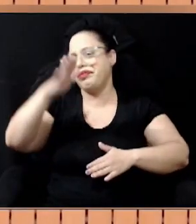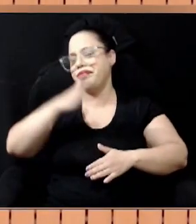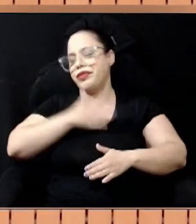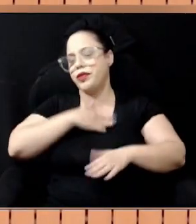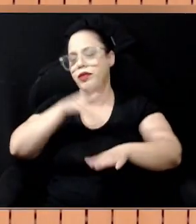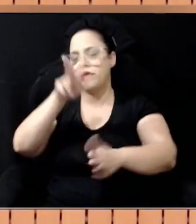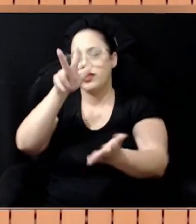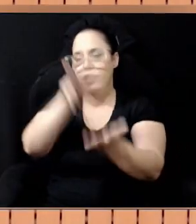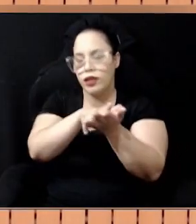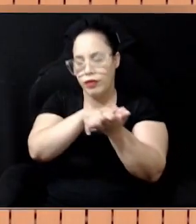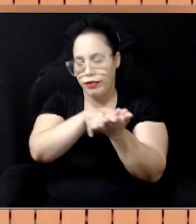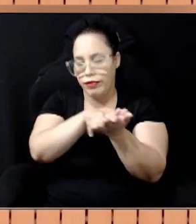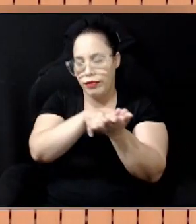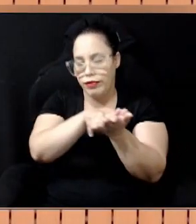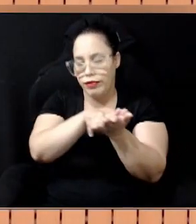tudo meus pacientes